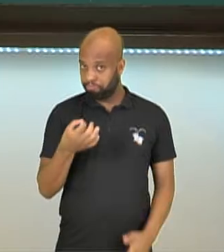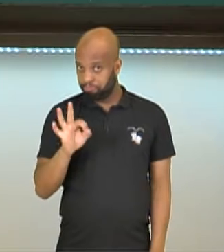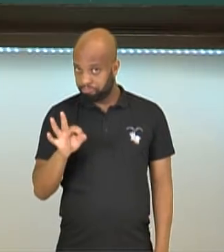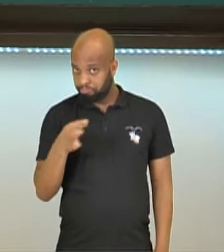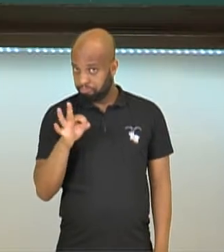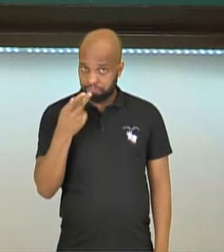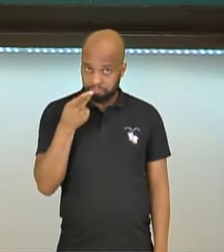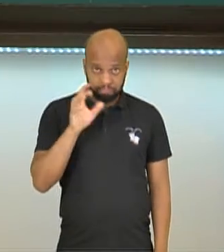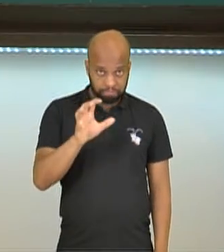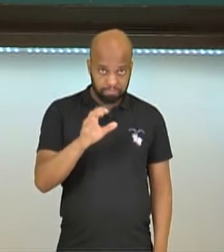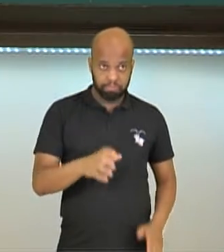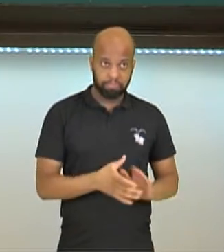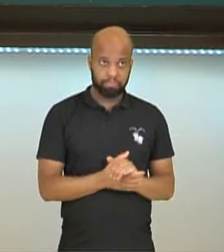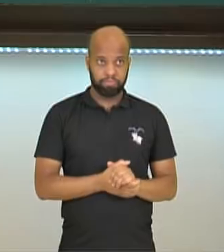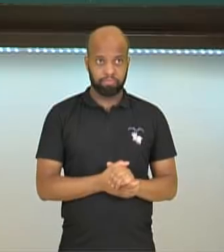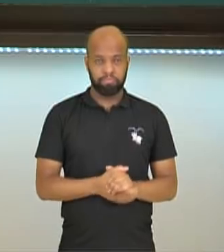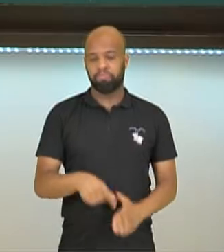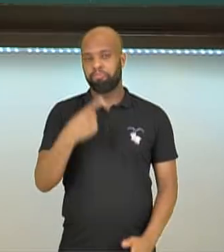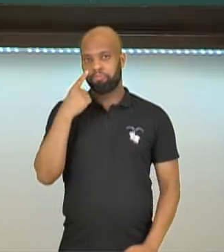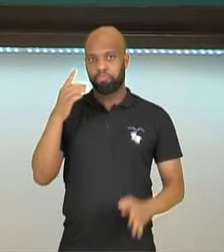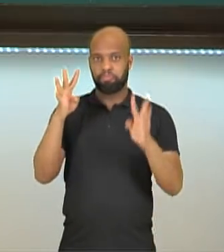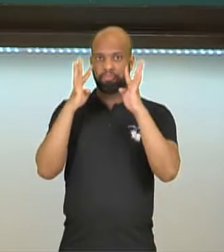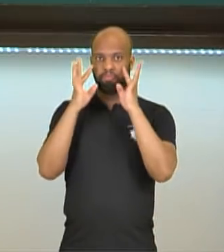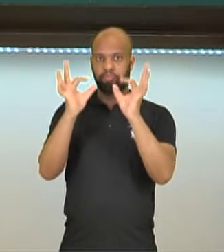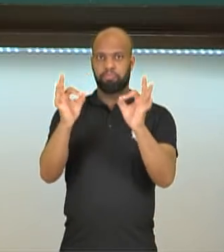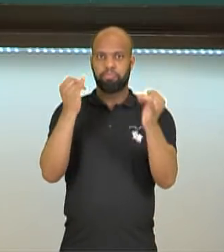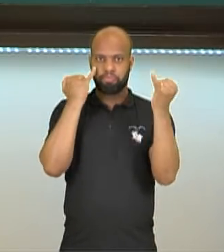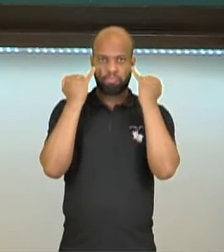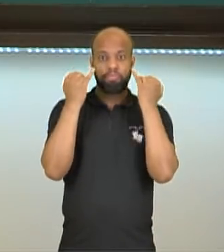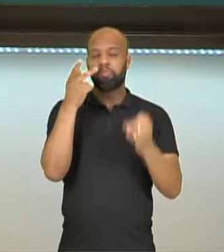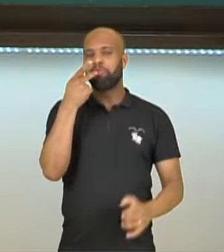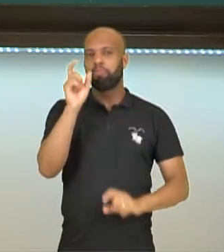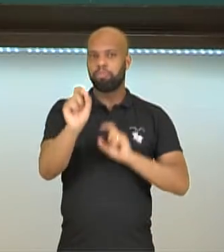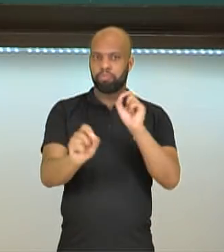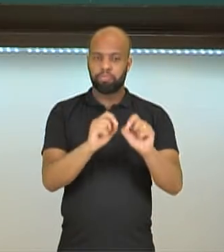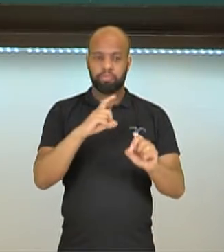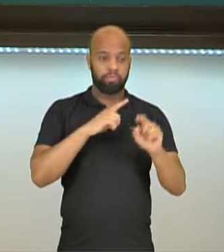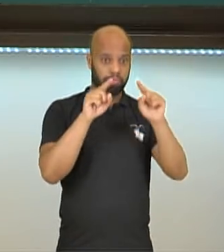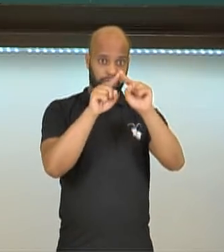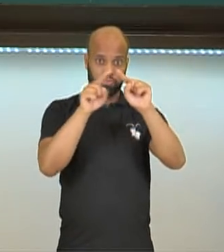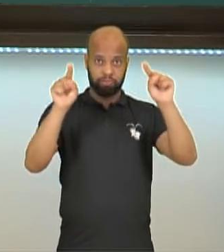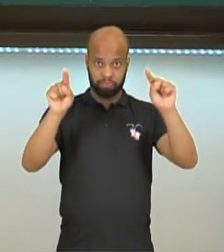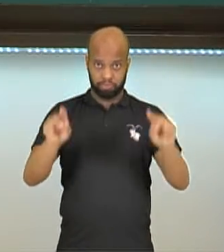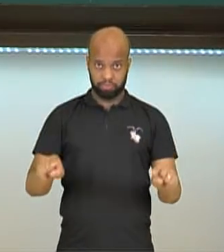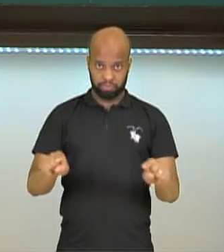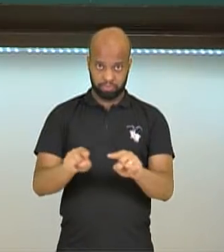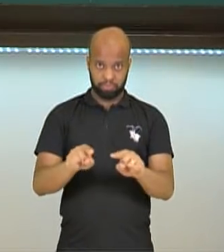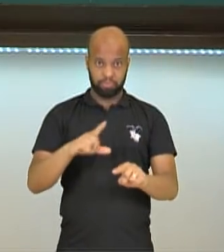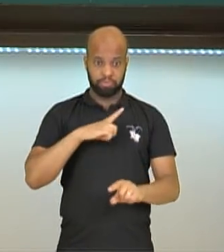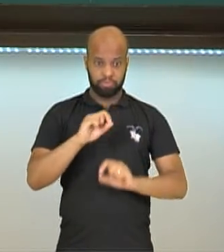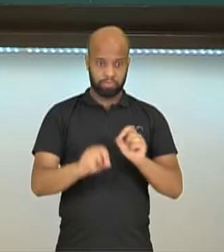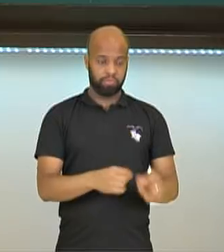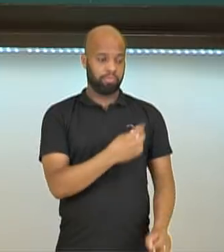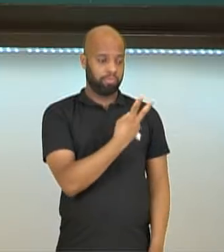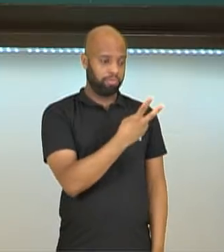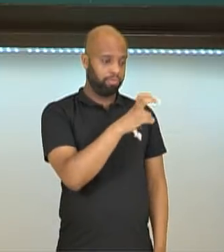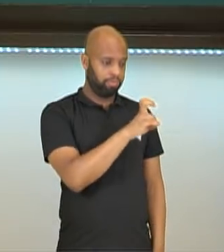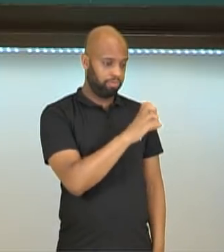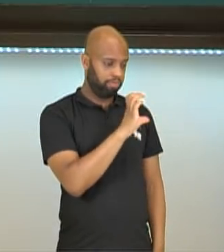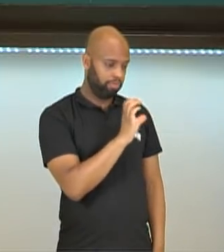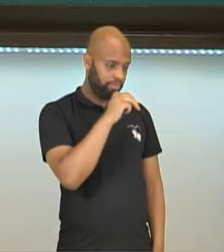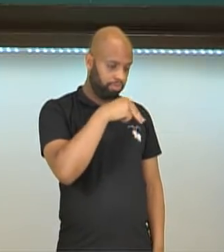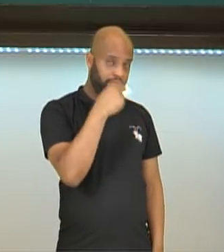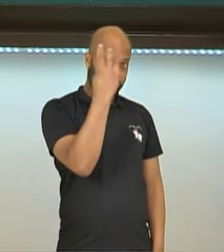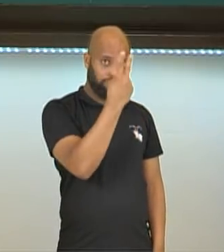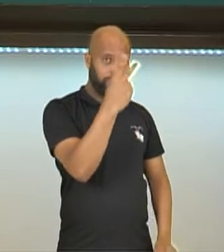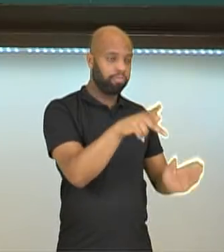É correto afirmar? Então vamos prestar atenção nas informações. Ele disse que o quadrado tem 25 centímetros quadrados de área. Então ele